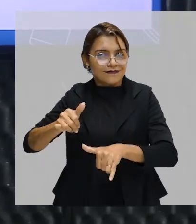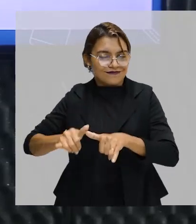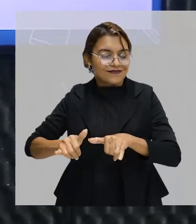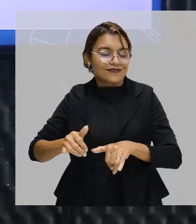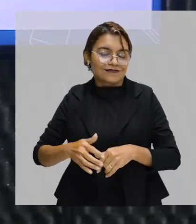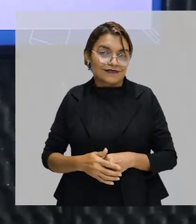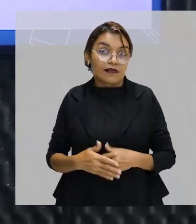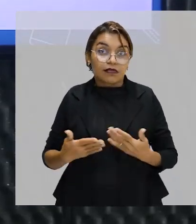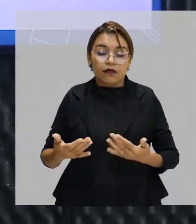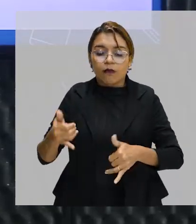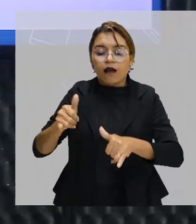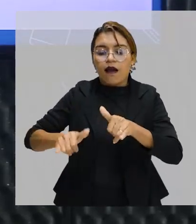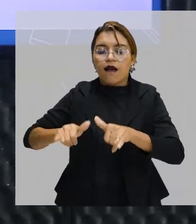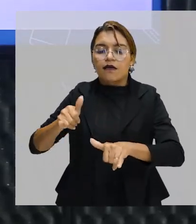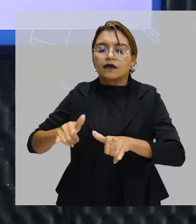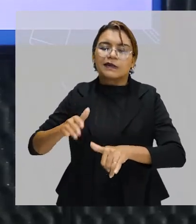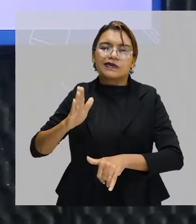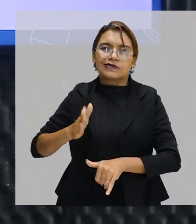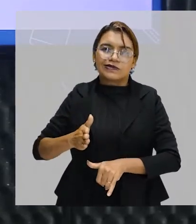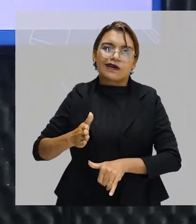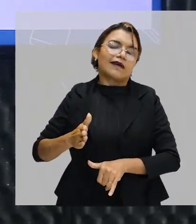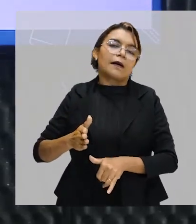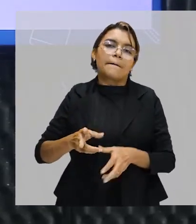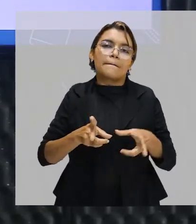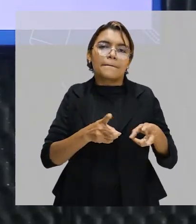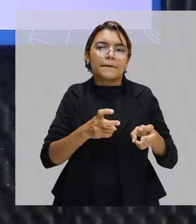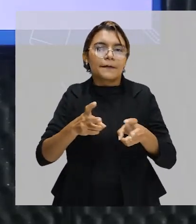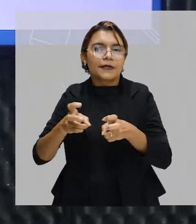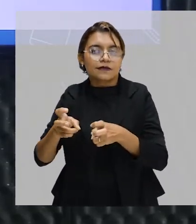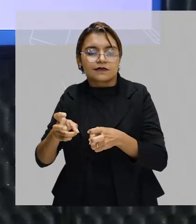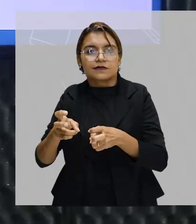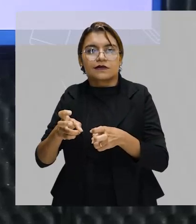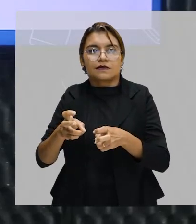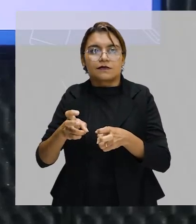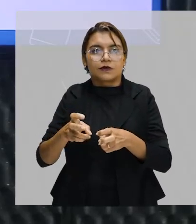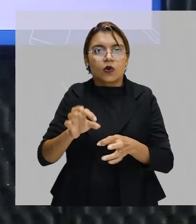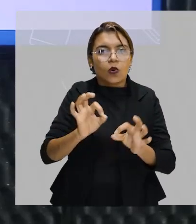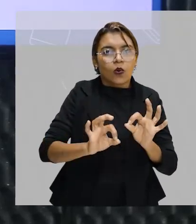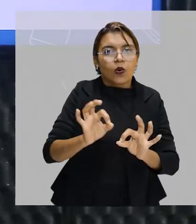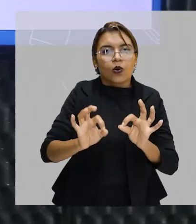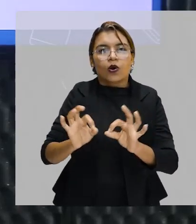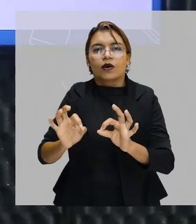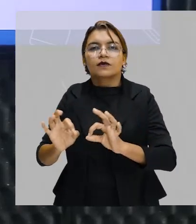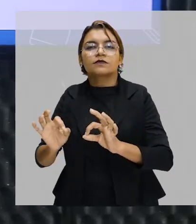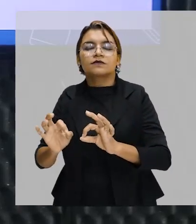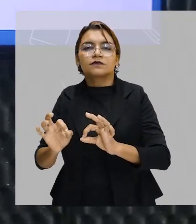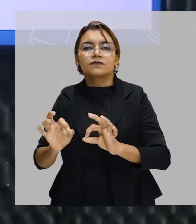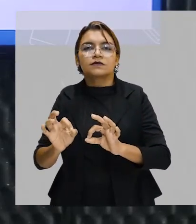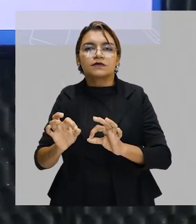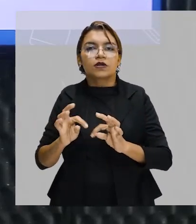E a química ela já conseguiu, né, identificar, mapear